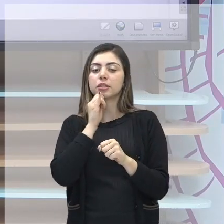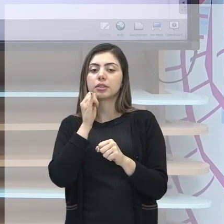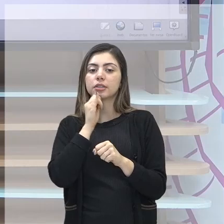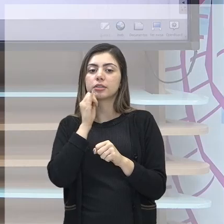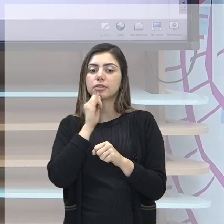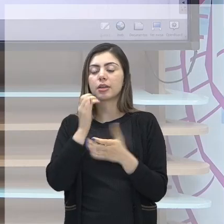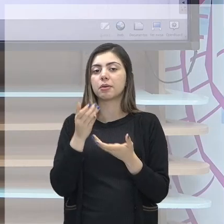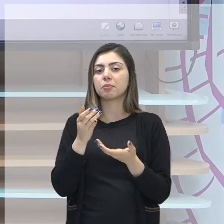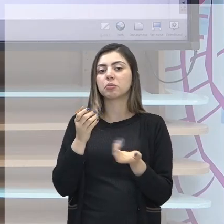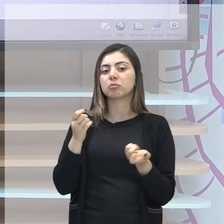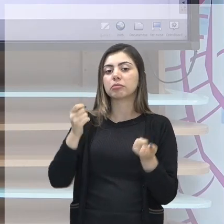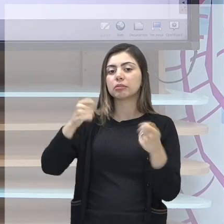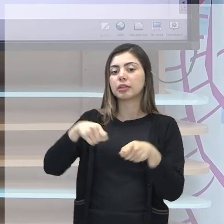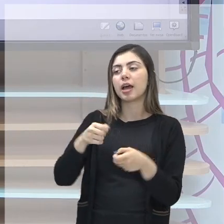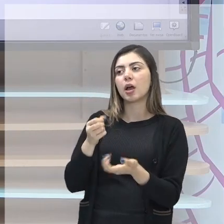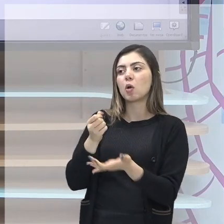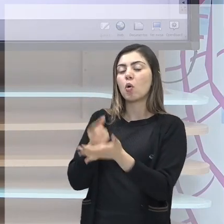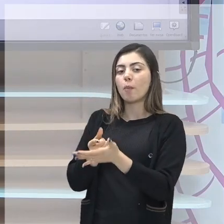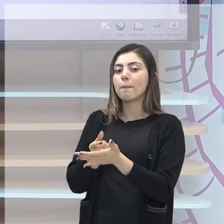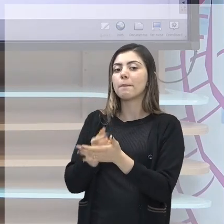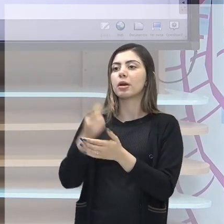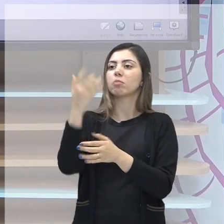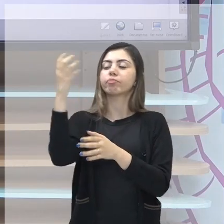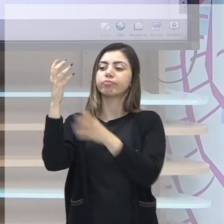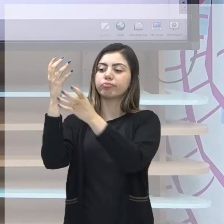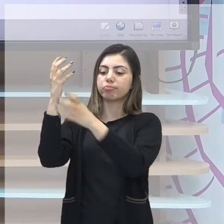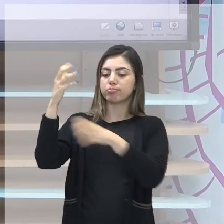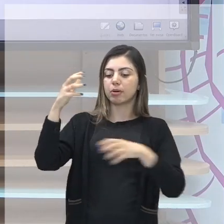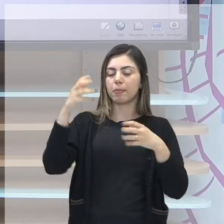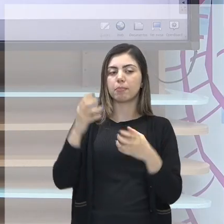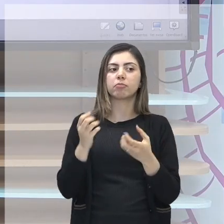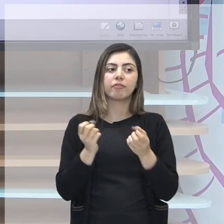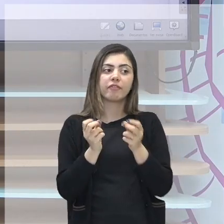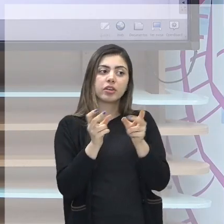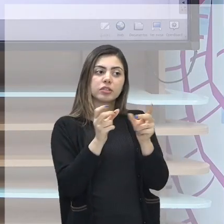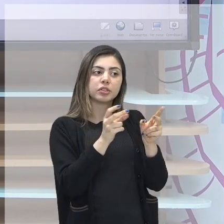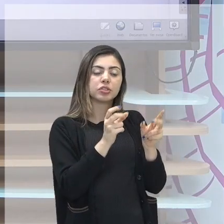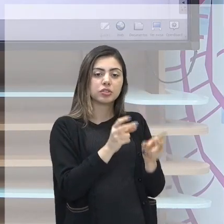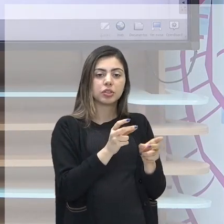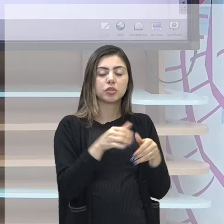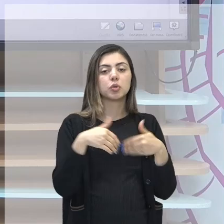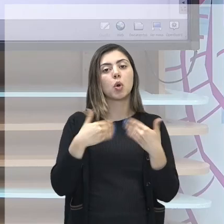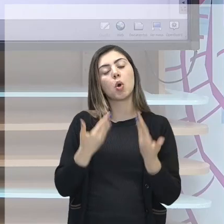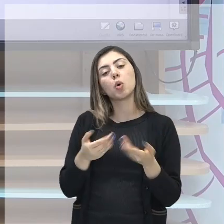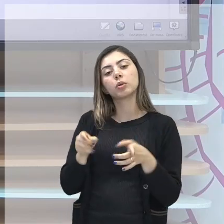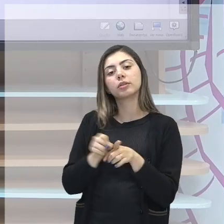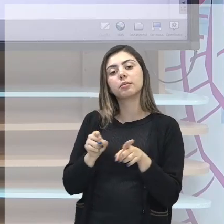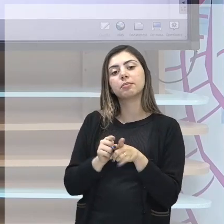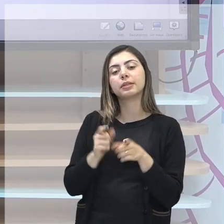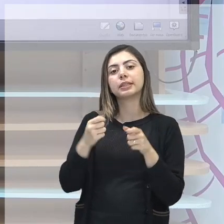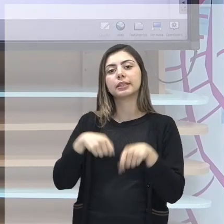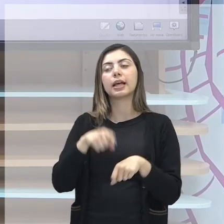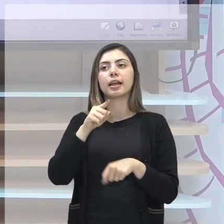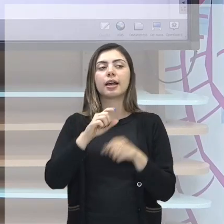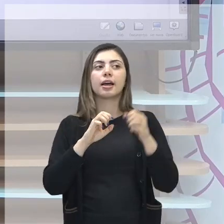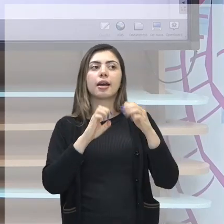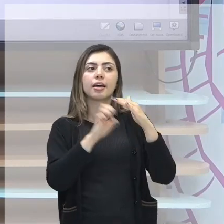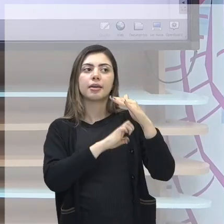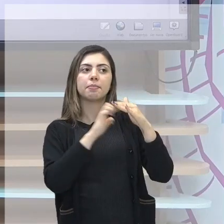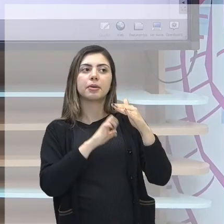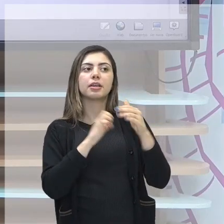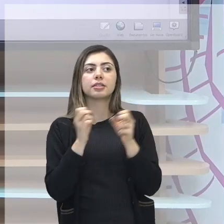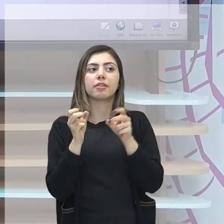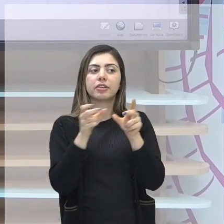vindo diretamente do campo, no caso da agricultura e pecuária, né? Ou a gente pode também industrializar, beneficiar esses produtos